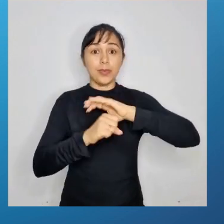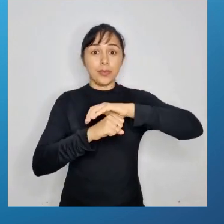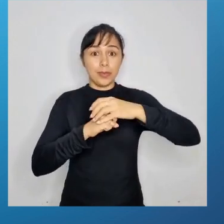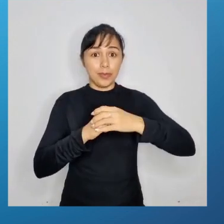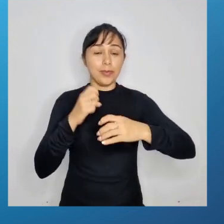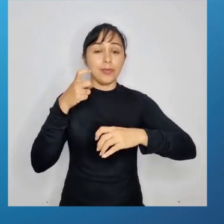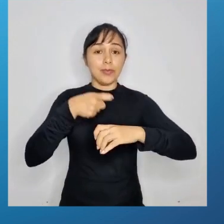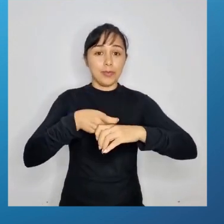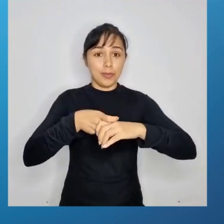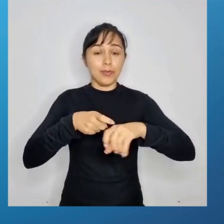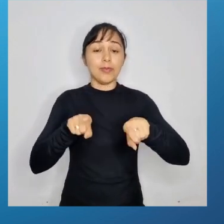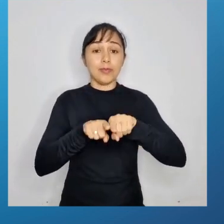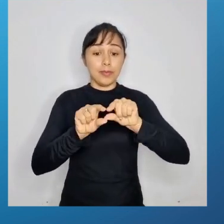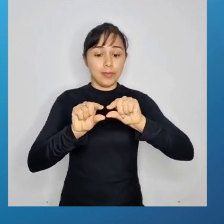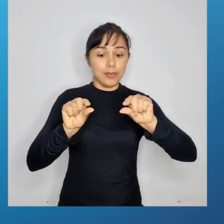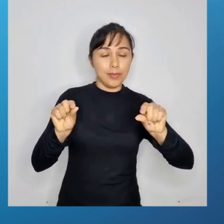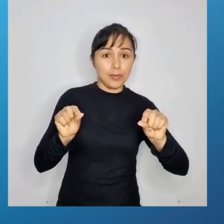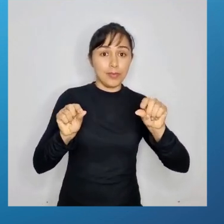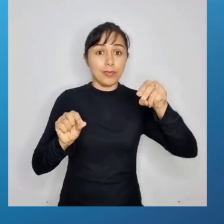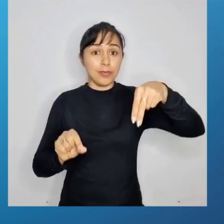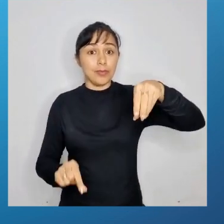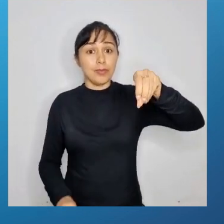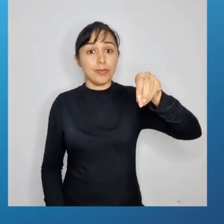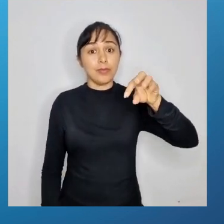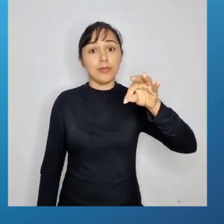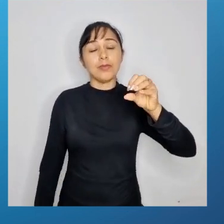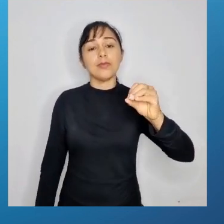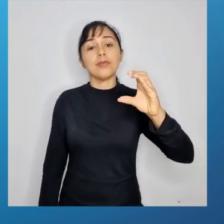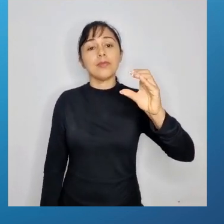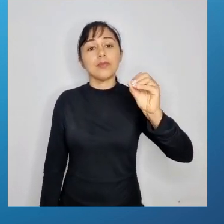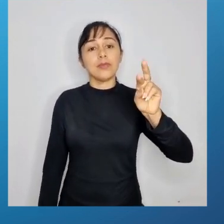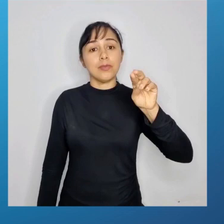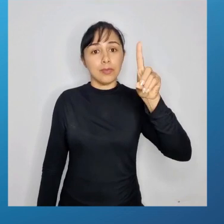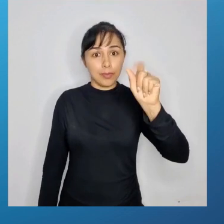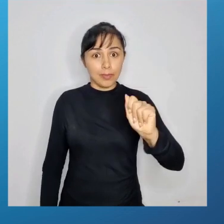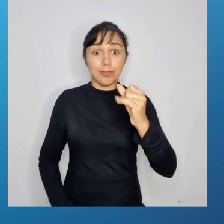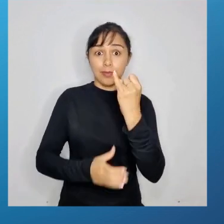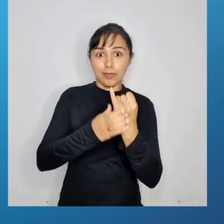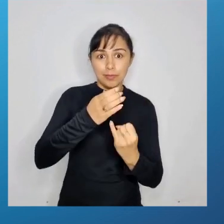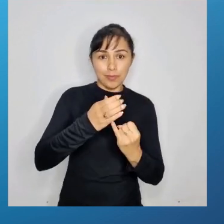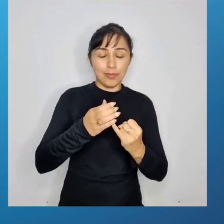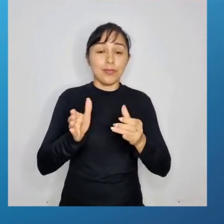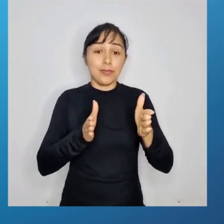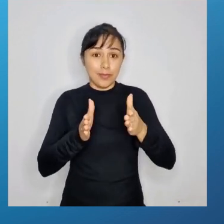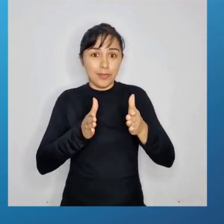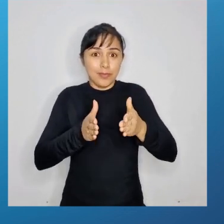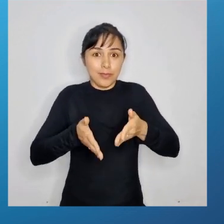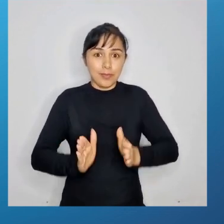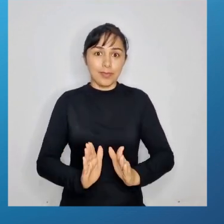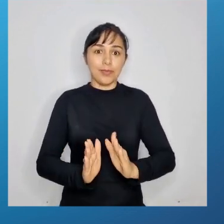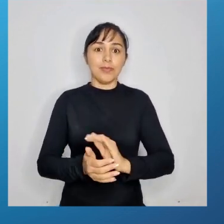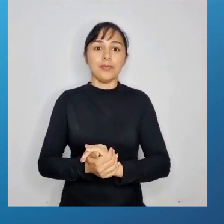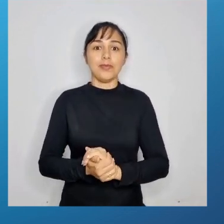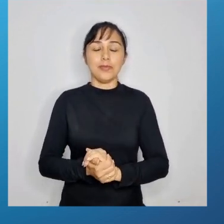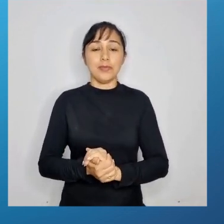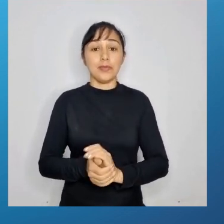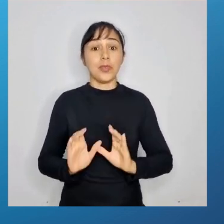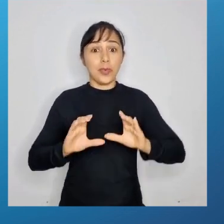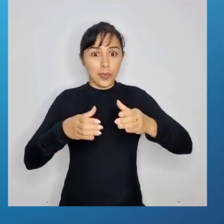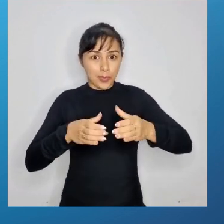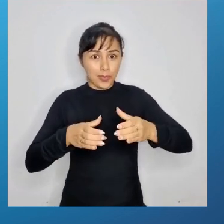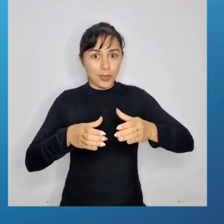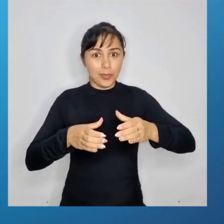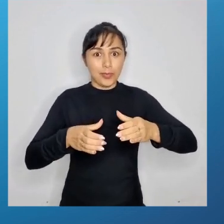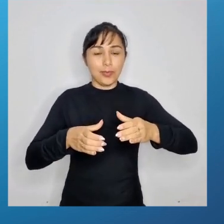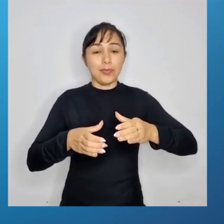presença da notocorda, que é um tubo nervoso presente na fase embrionária. Os anfíbios têm pele